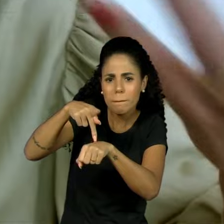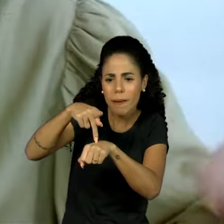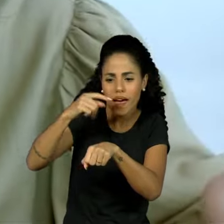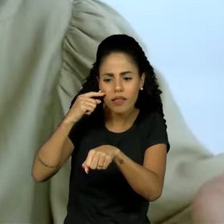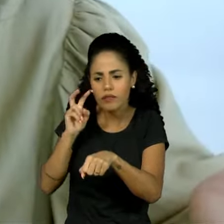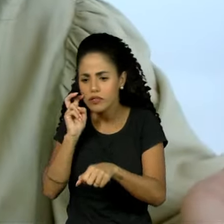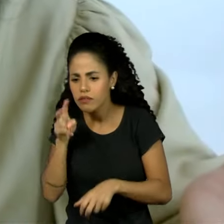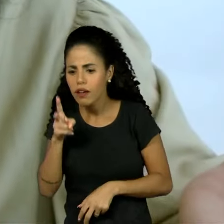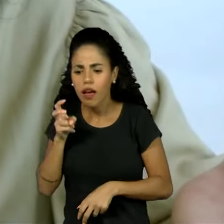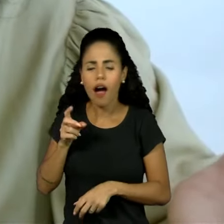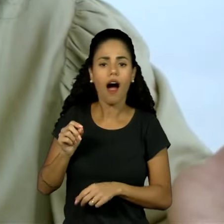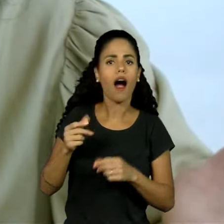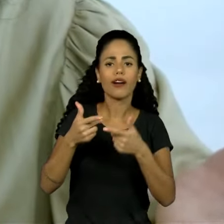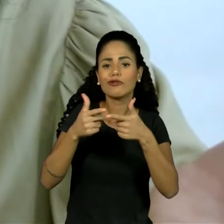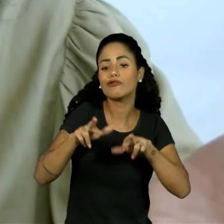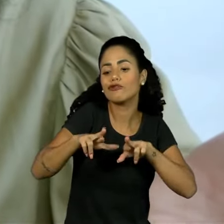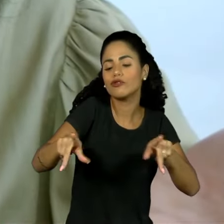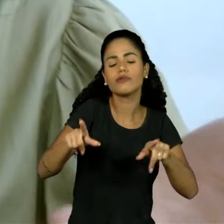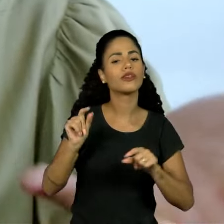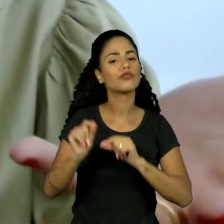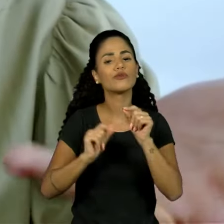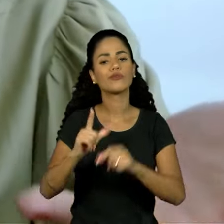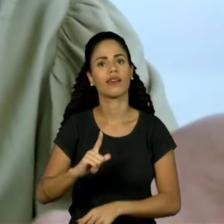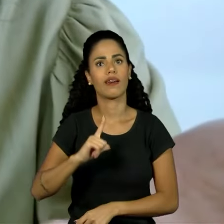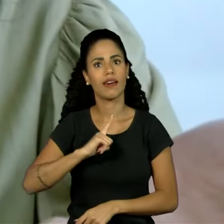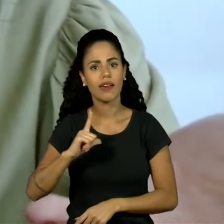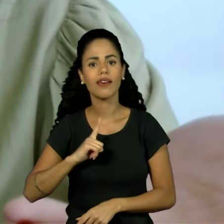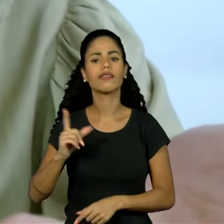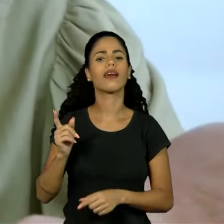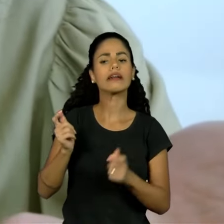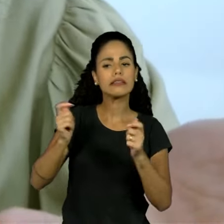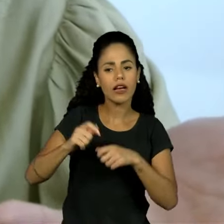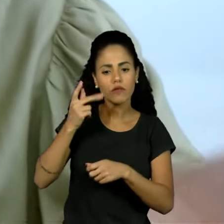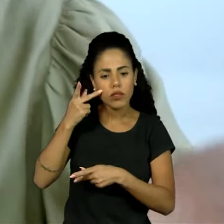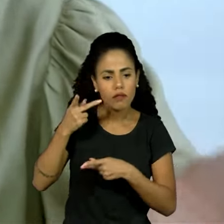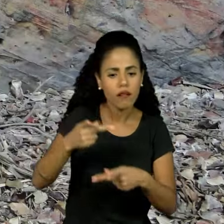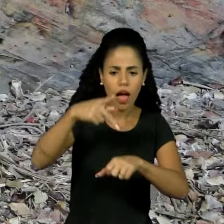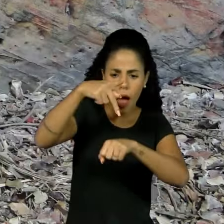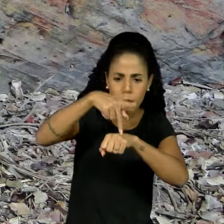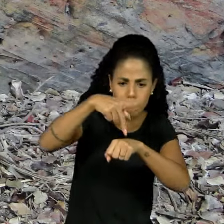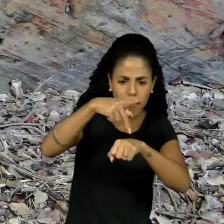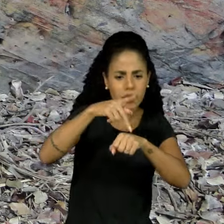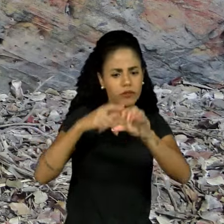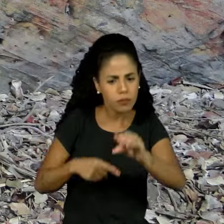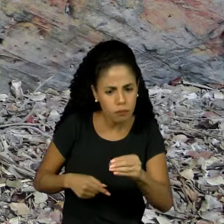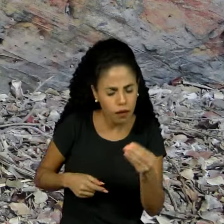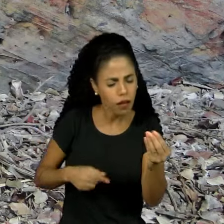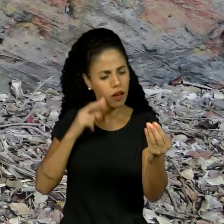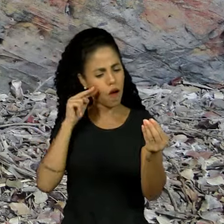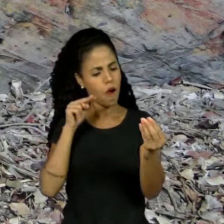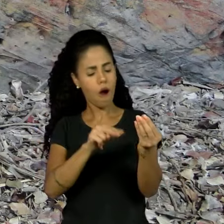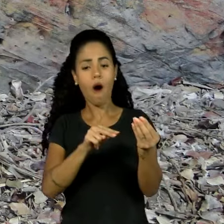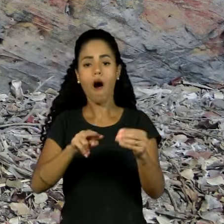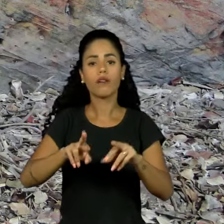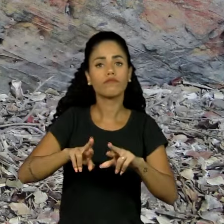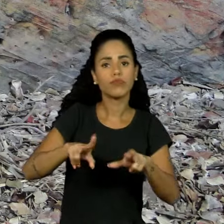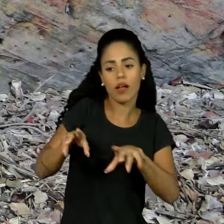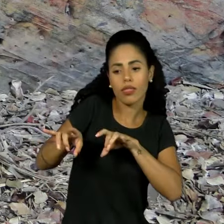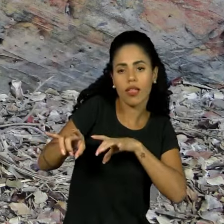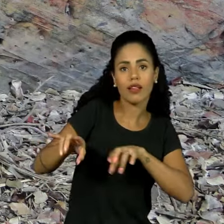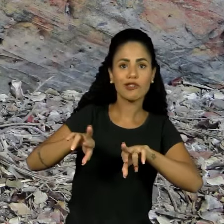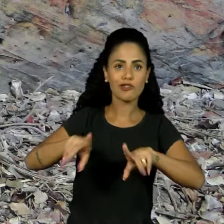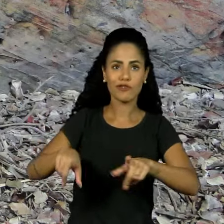técnica aditiva, onde você insere sobre o suporte rochoso o pigmento. E a técnica subtrativa, que é